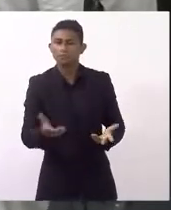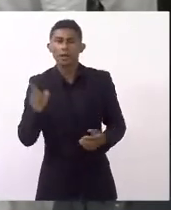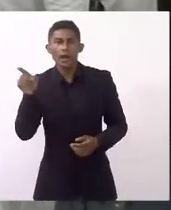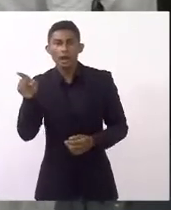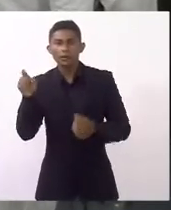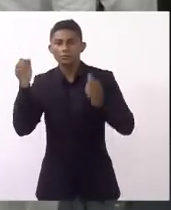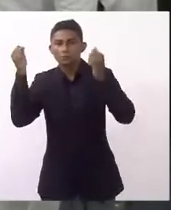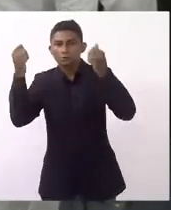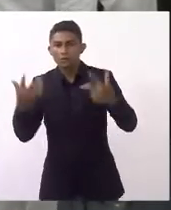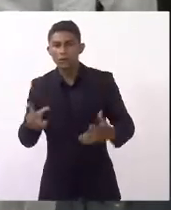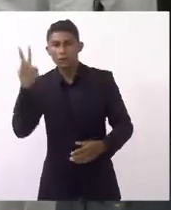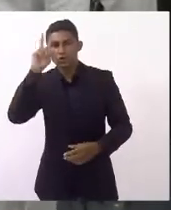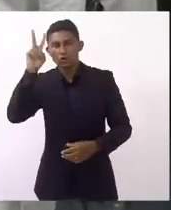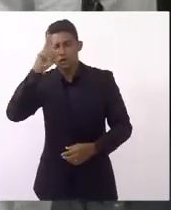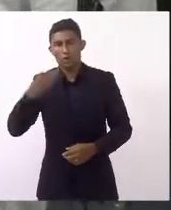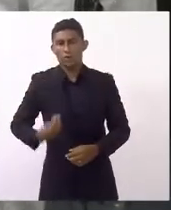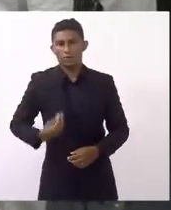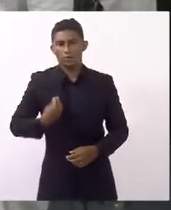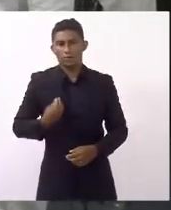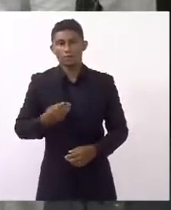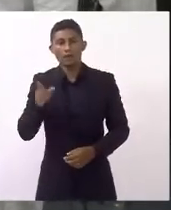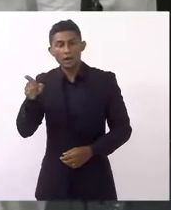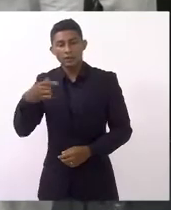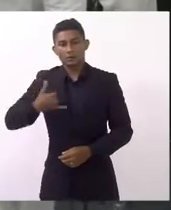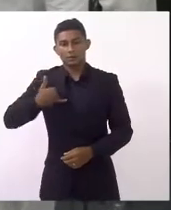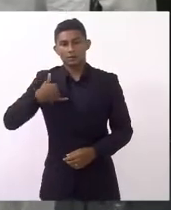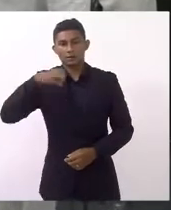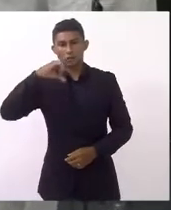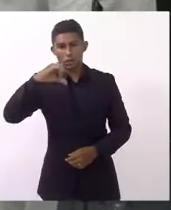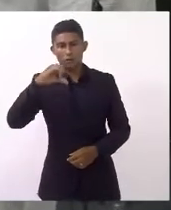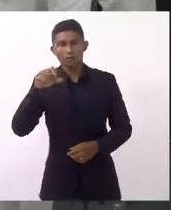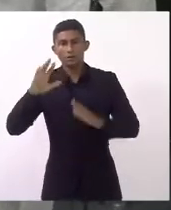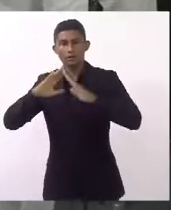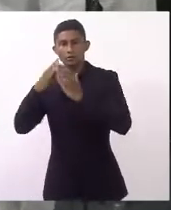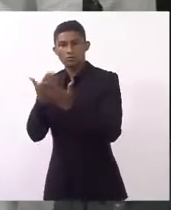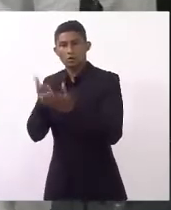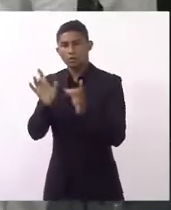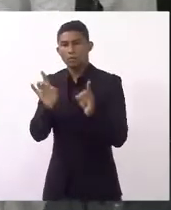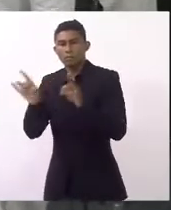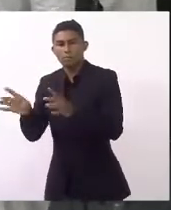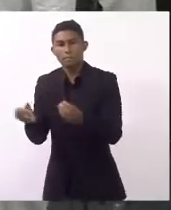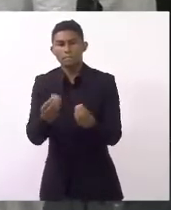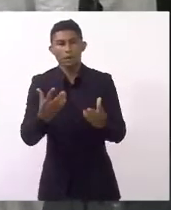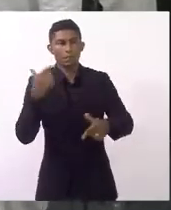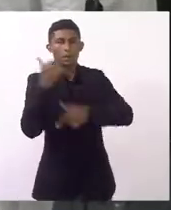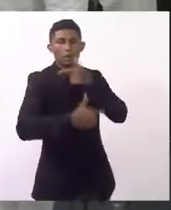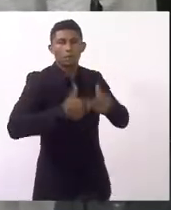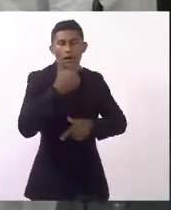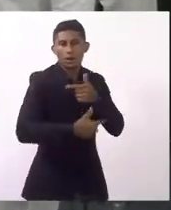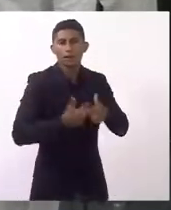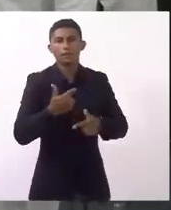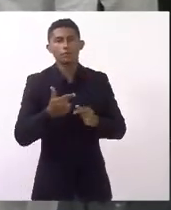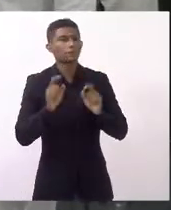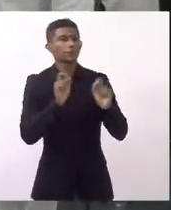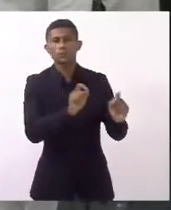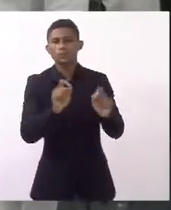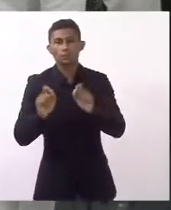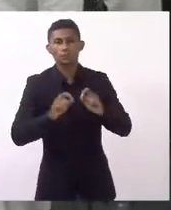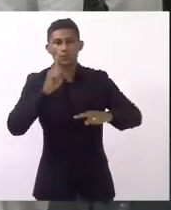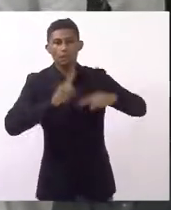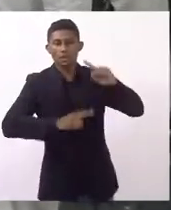conta sua trajetória aos nove anos uma hemácia abandonou a escola para trabalhar como catadora de